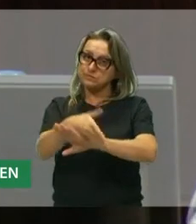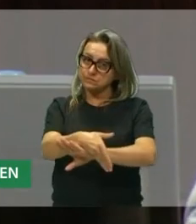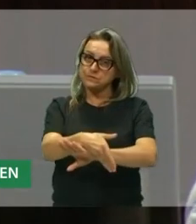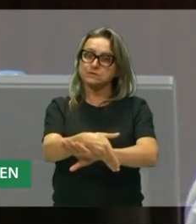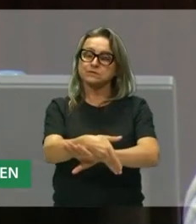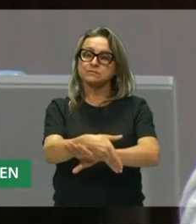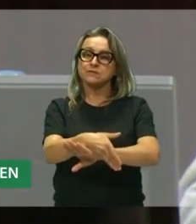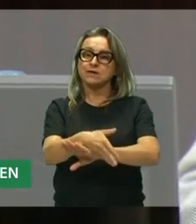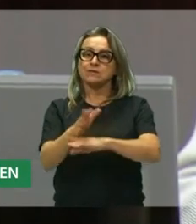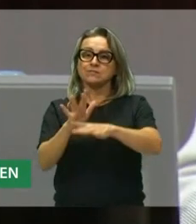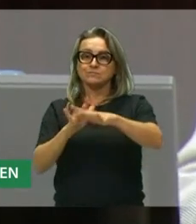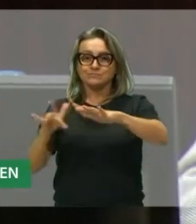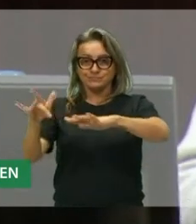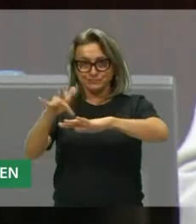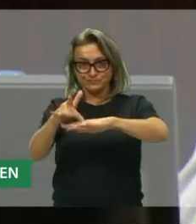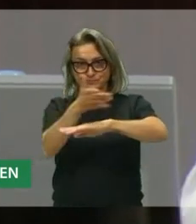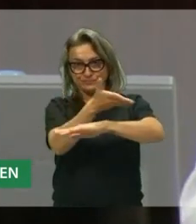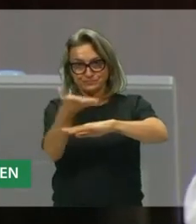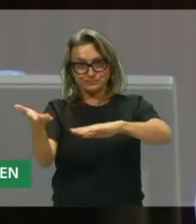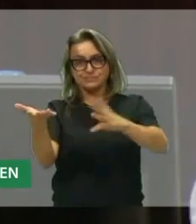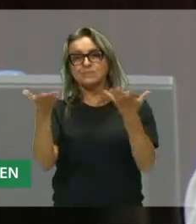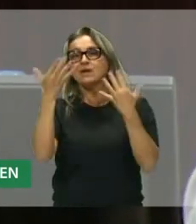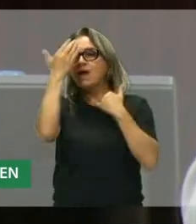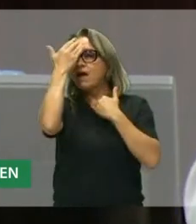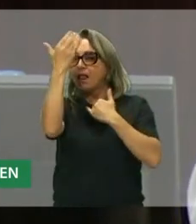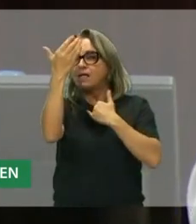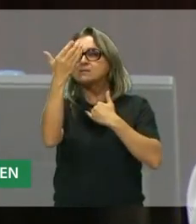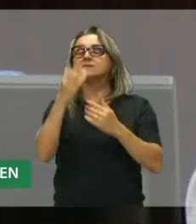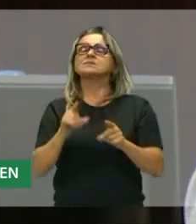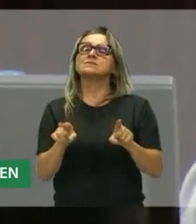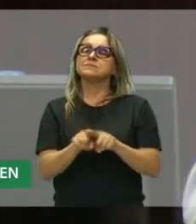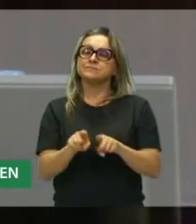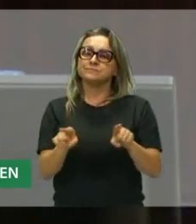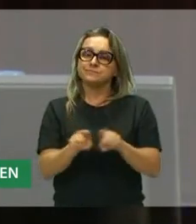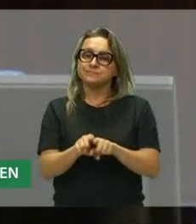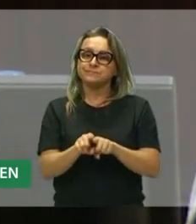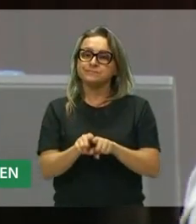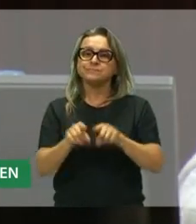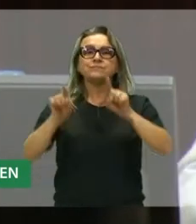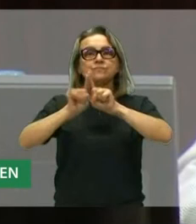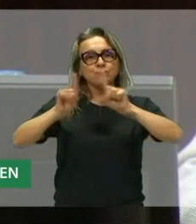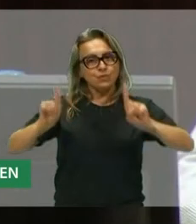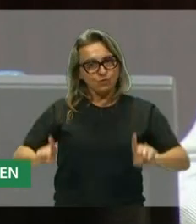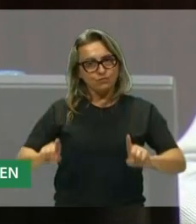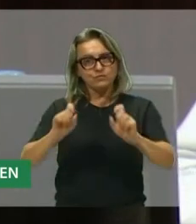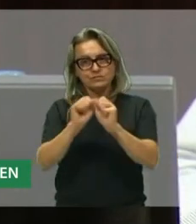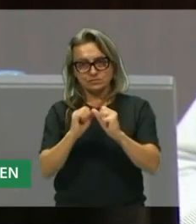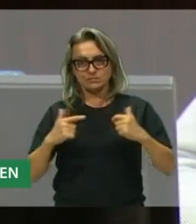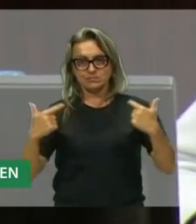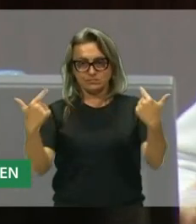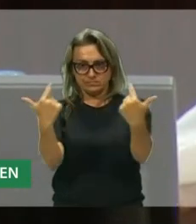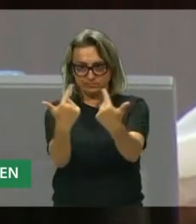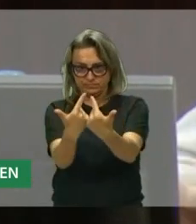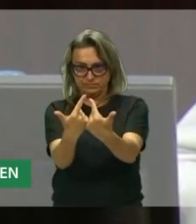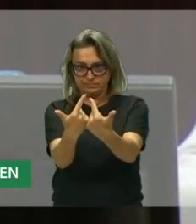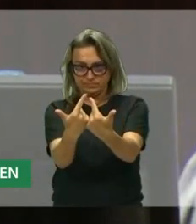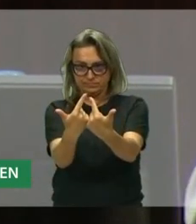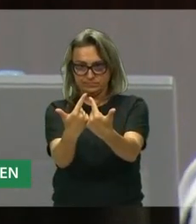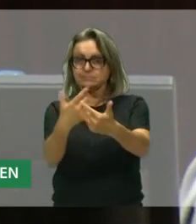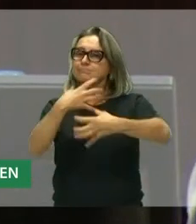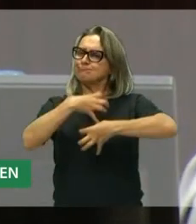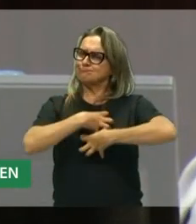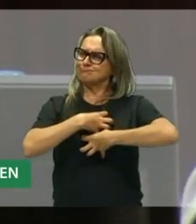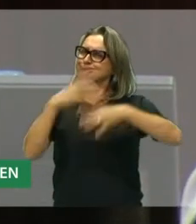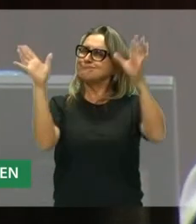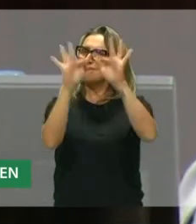também via virtual. Queremos agradecer também os servidores da Assembleia Legislativa, a Alesc, que se sente muito